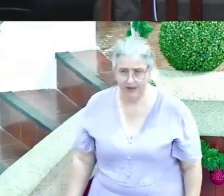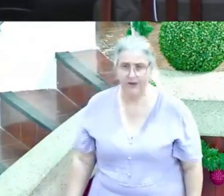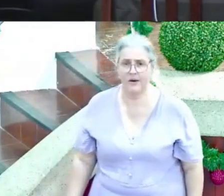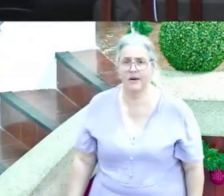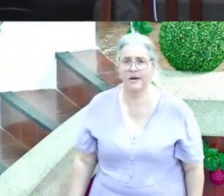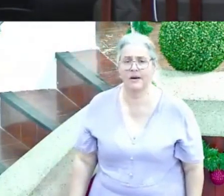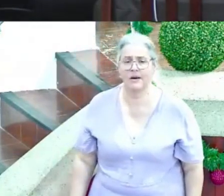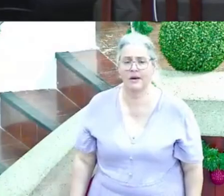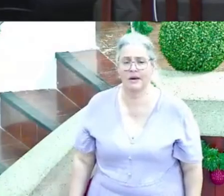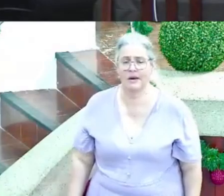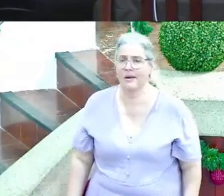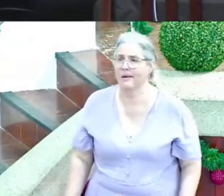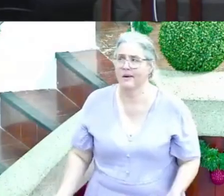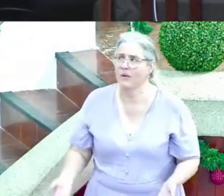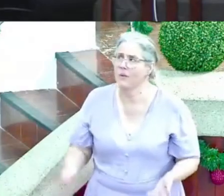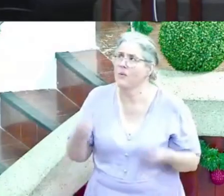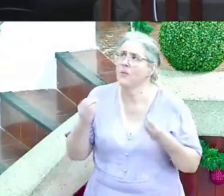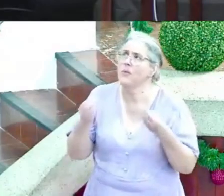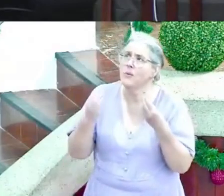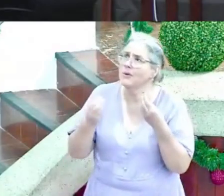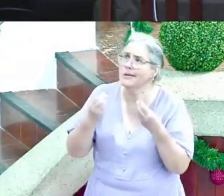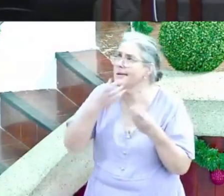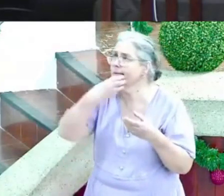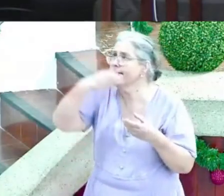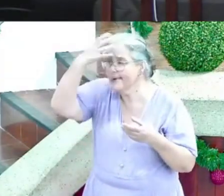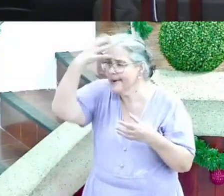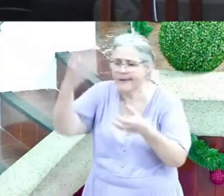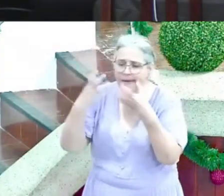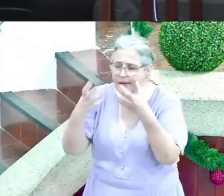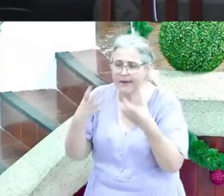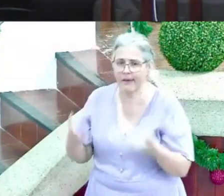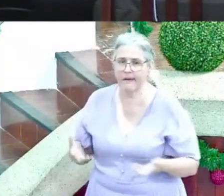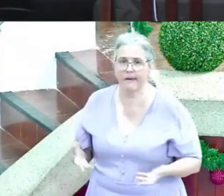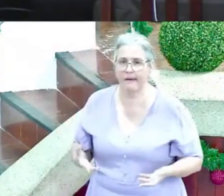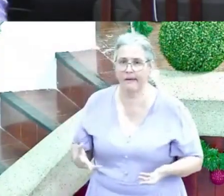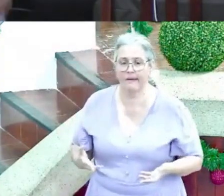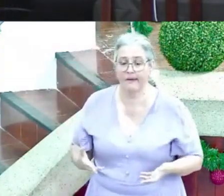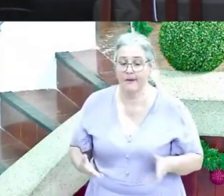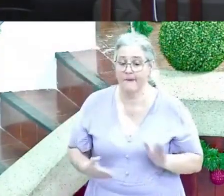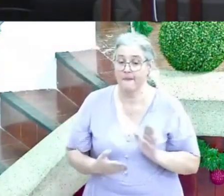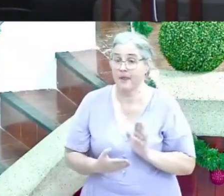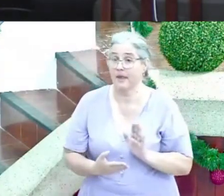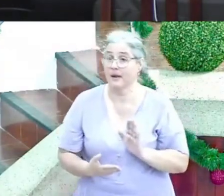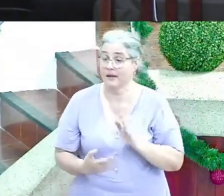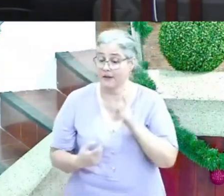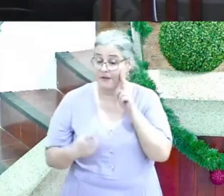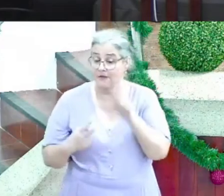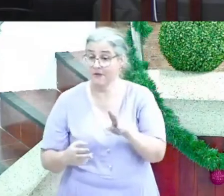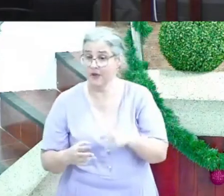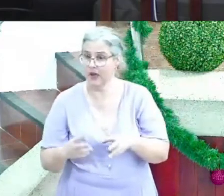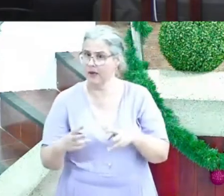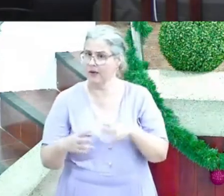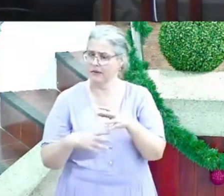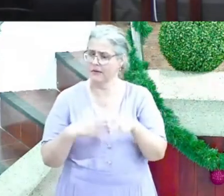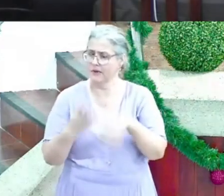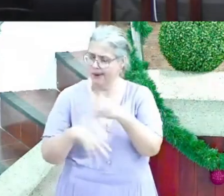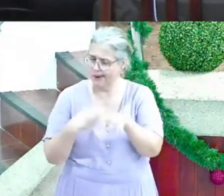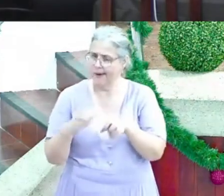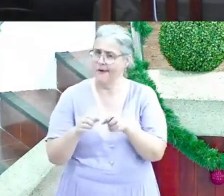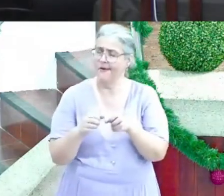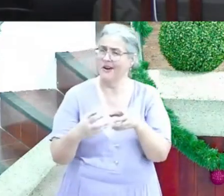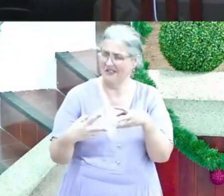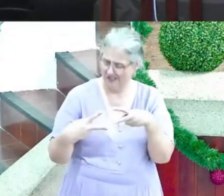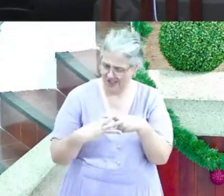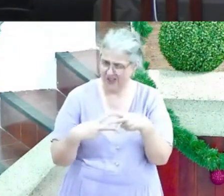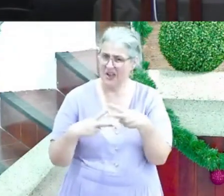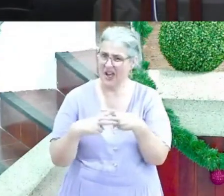espera ou requer diante de uma possibilidade de uma guerra, senão algo concreto. E Deus está desafiando a fé